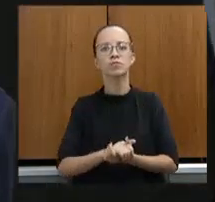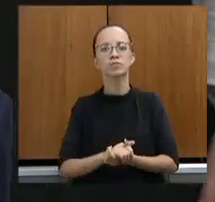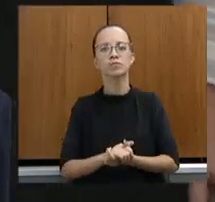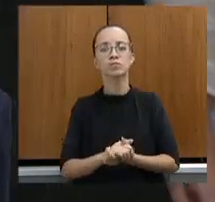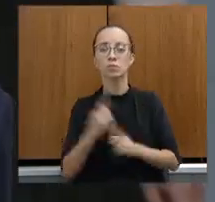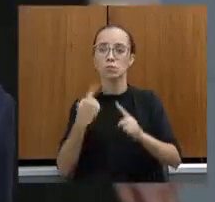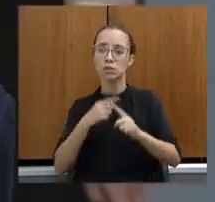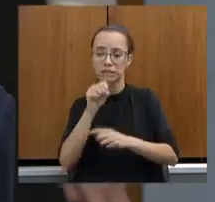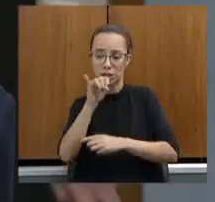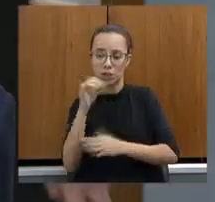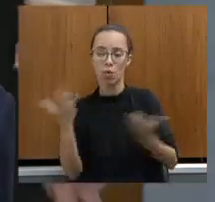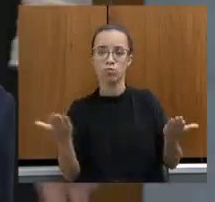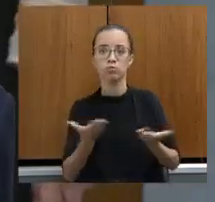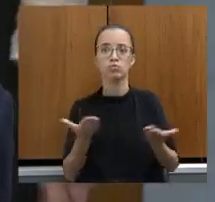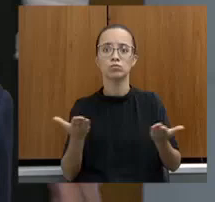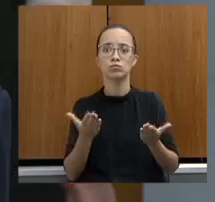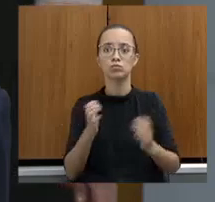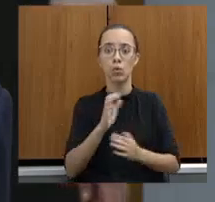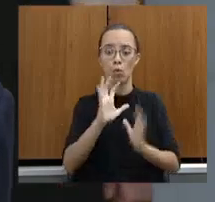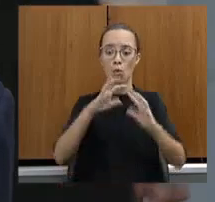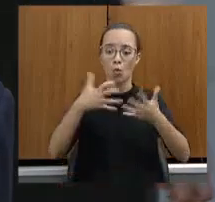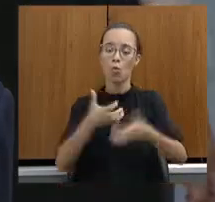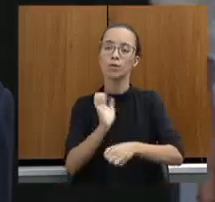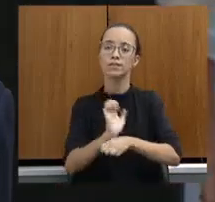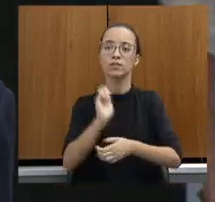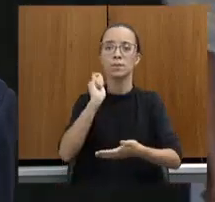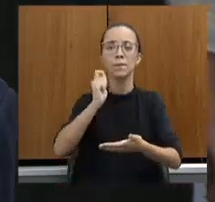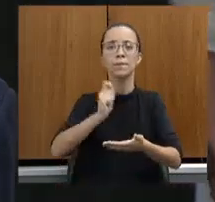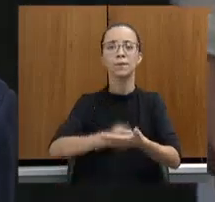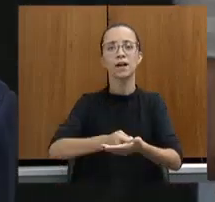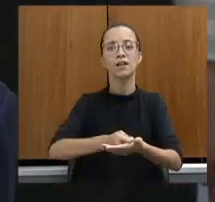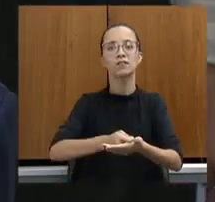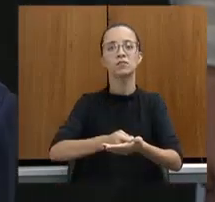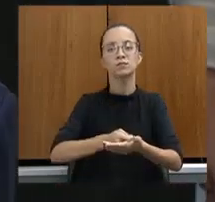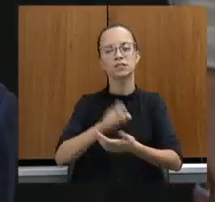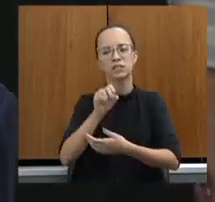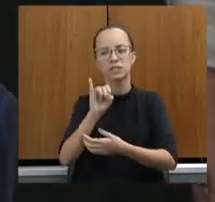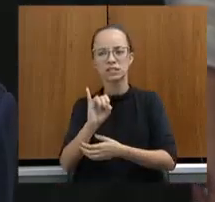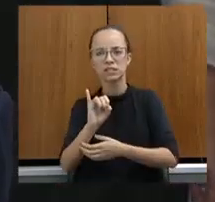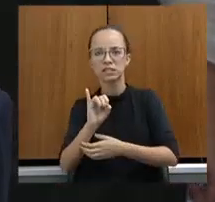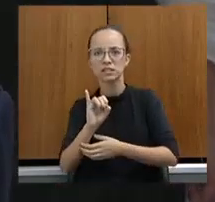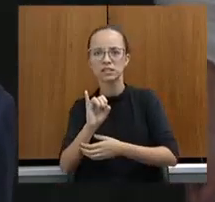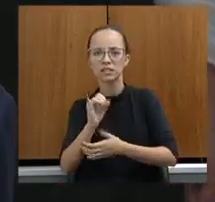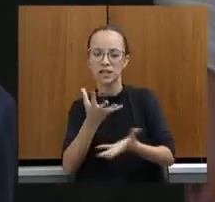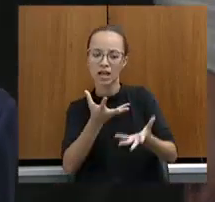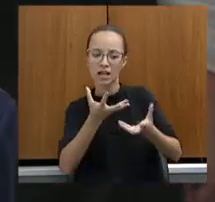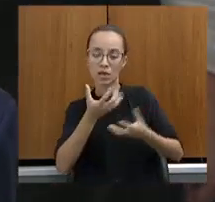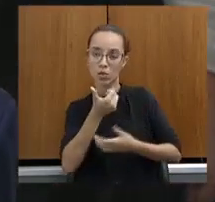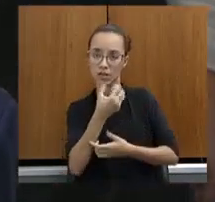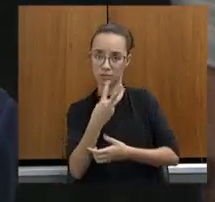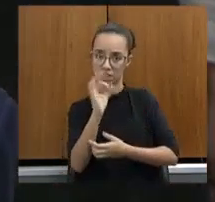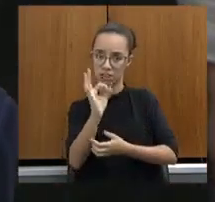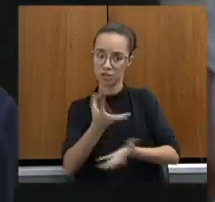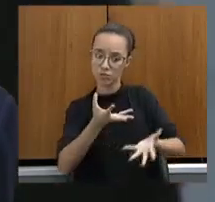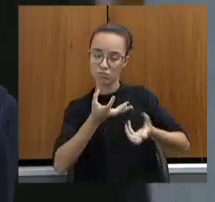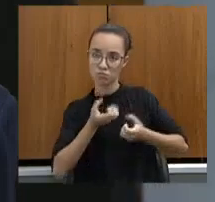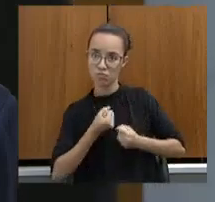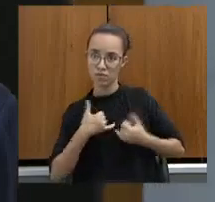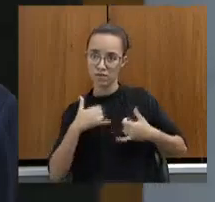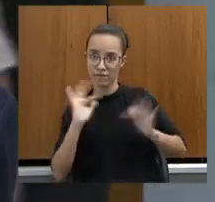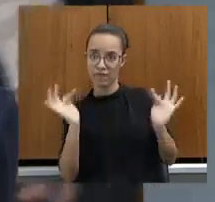se hoje o estado paga esse tão comemorando o recebimento do décimo terceiro